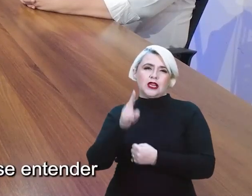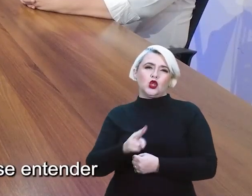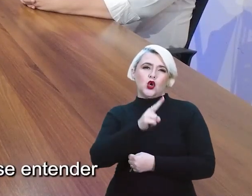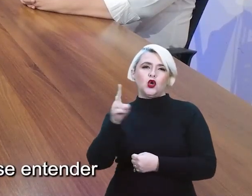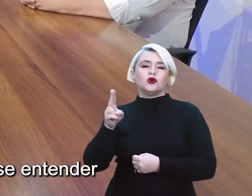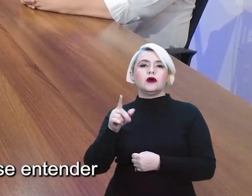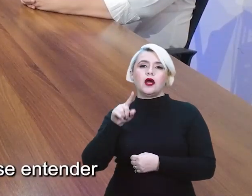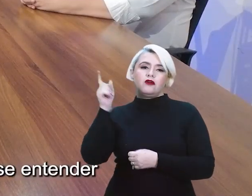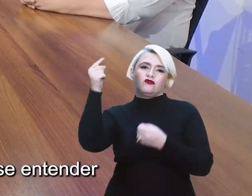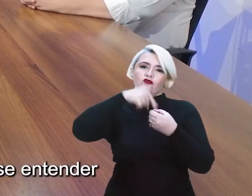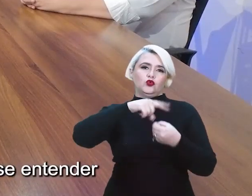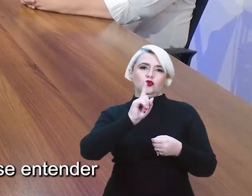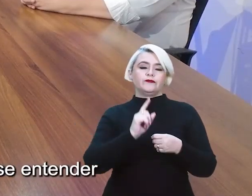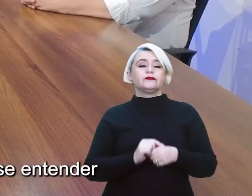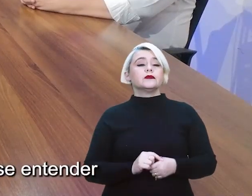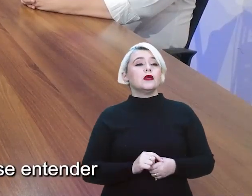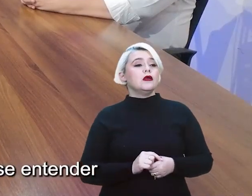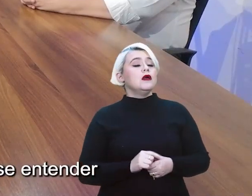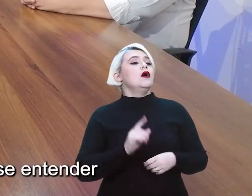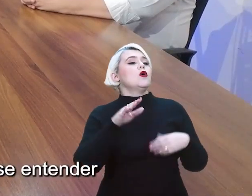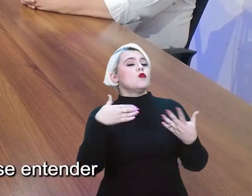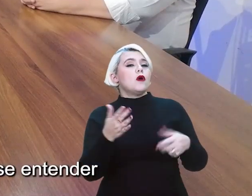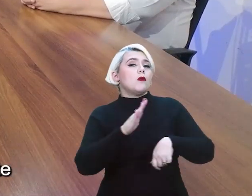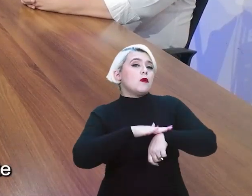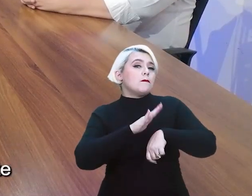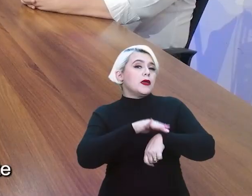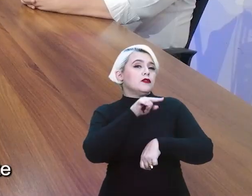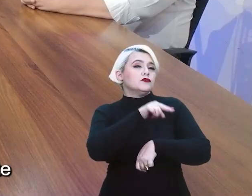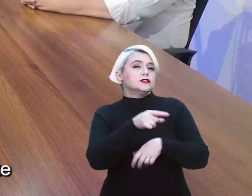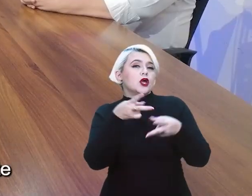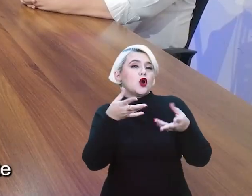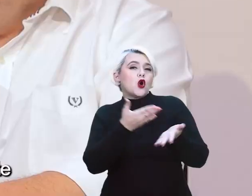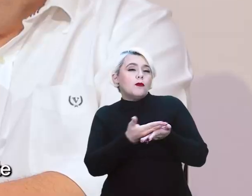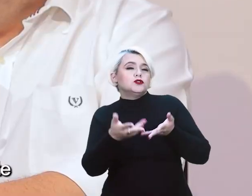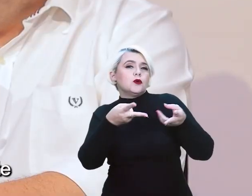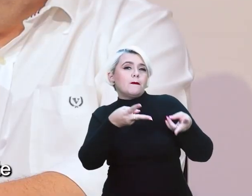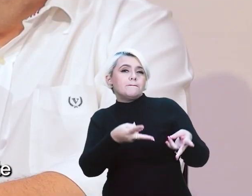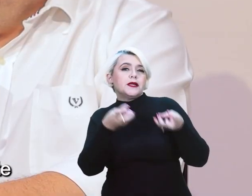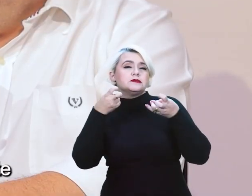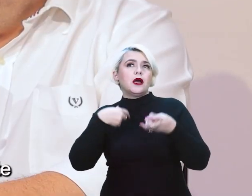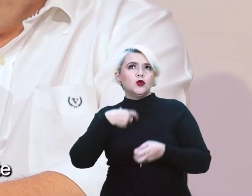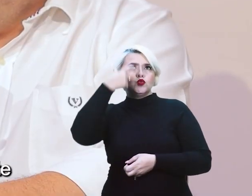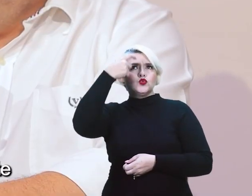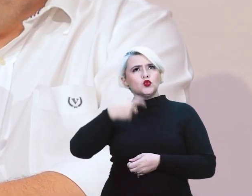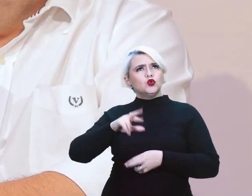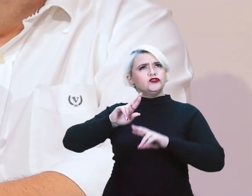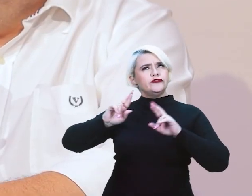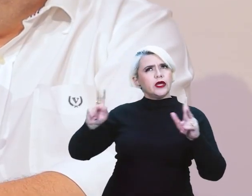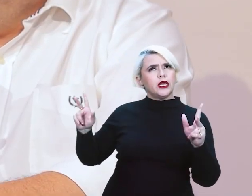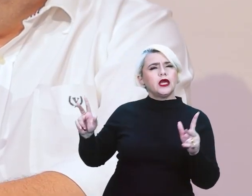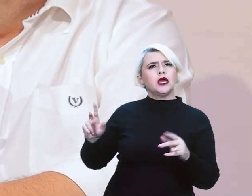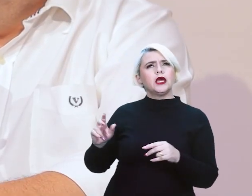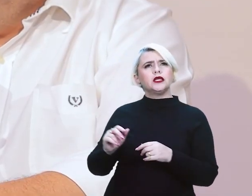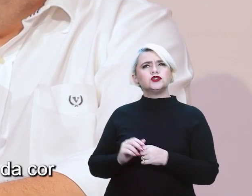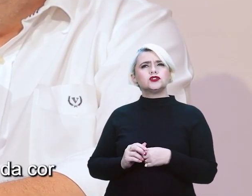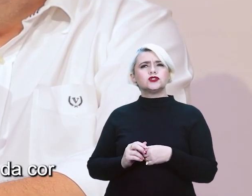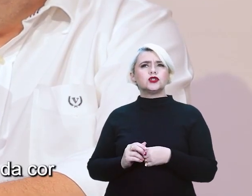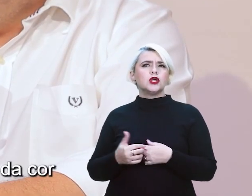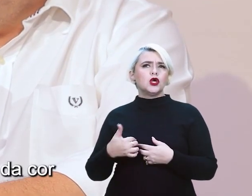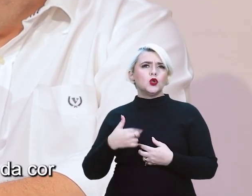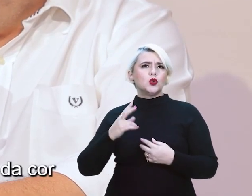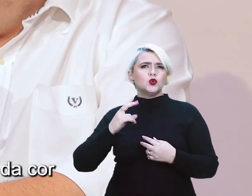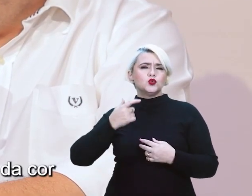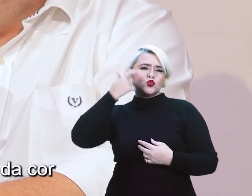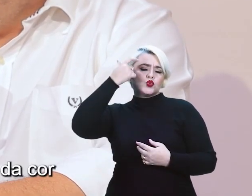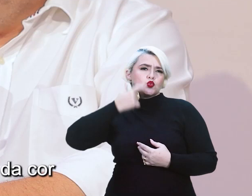em que momento você começou assim se entender, dizer assim, eu sou diferente, ou eu